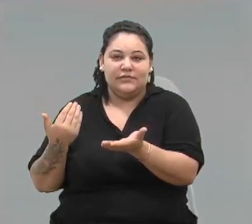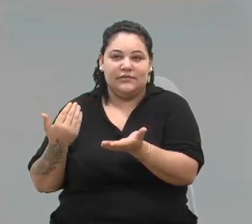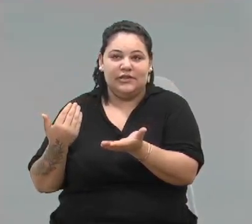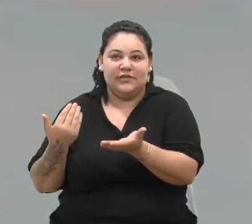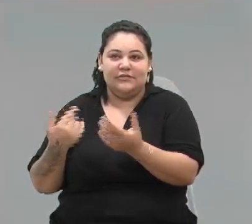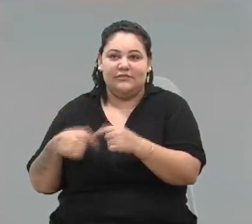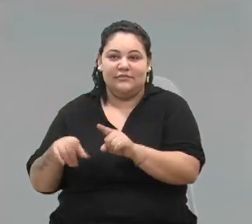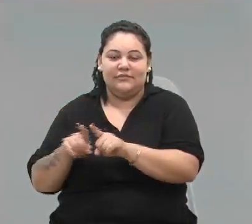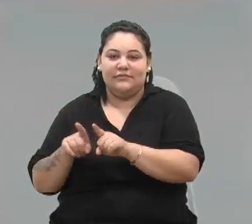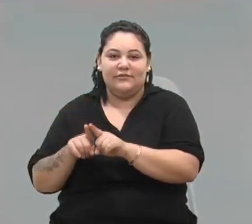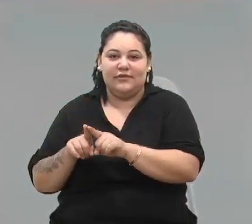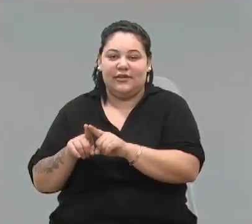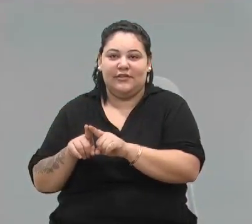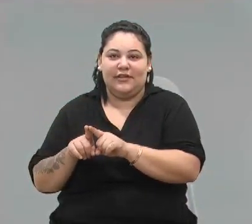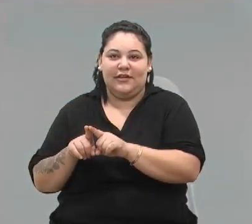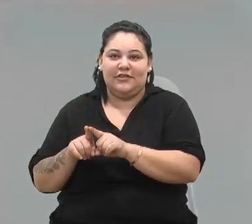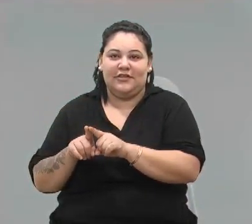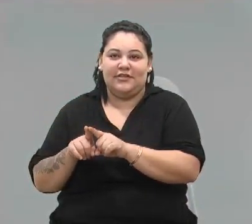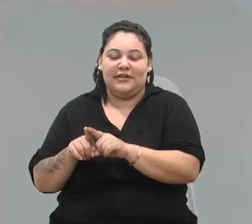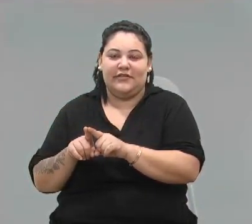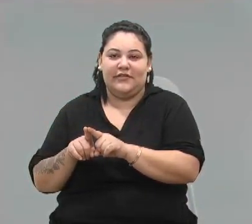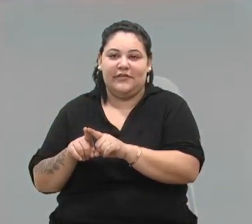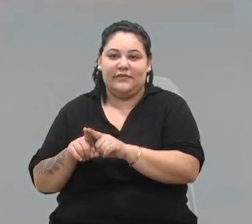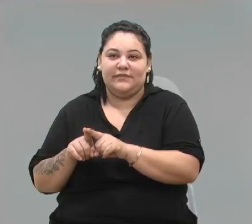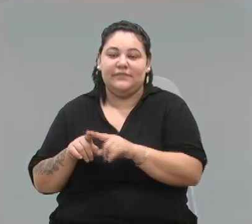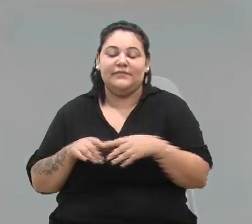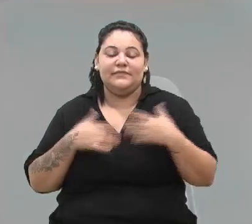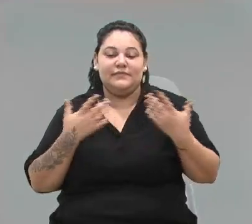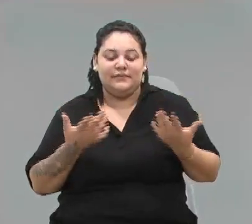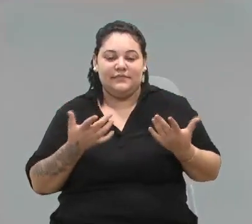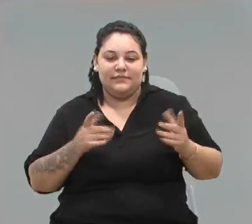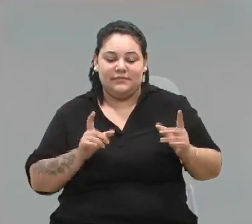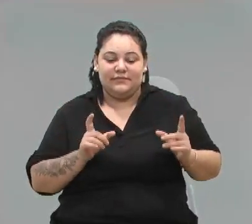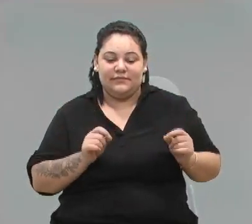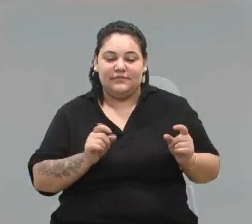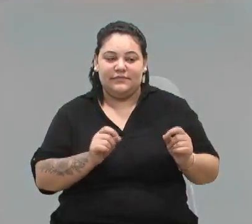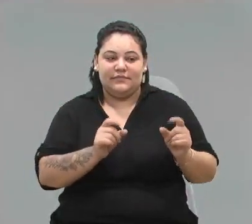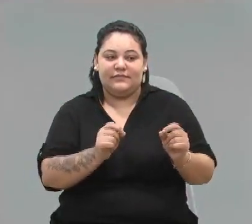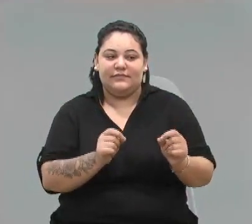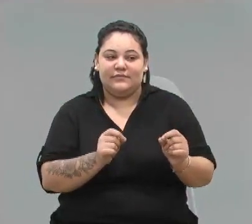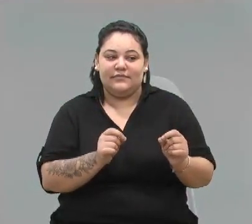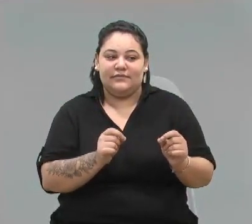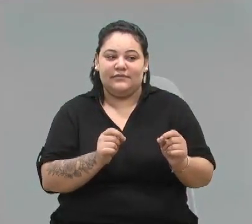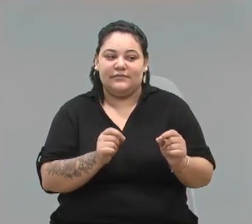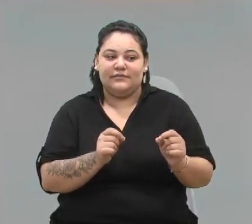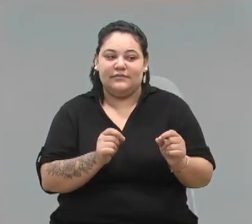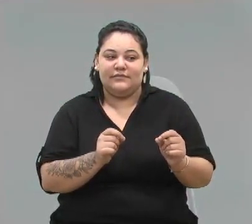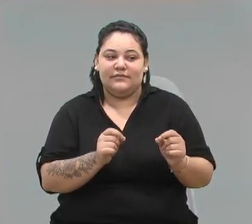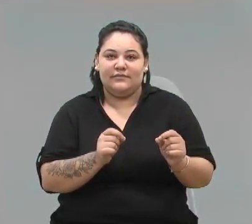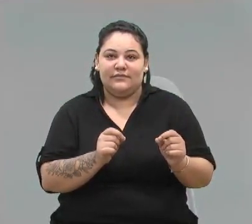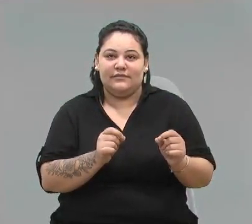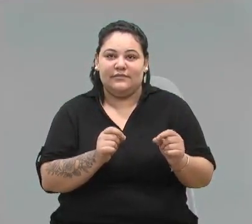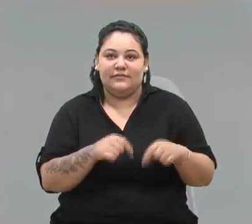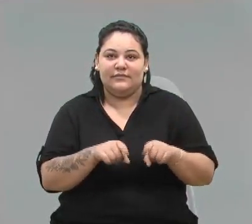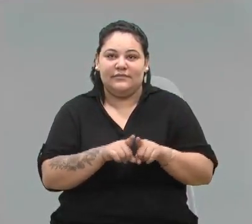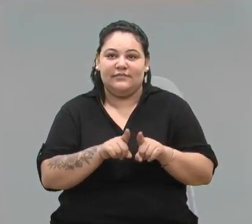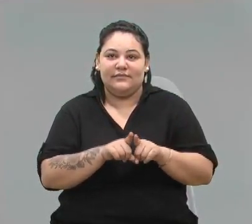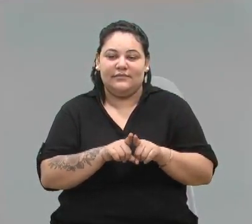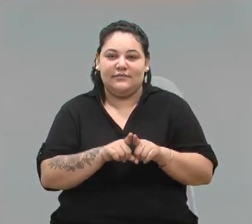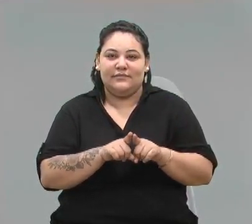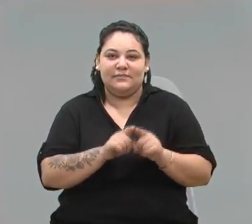o câncer. Então, o câncer é vastamente relacionado a um grupo de